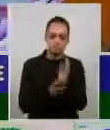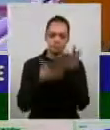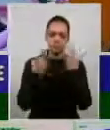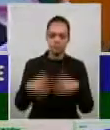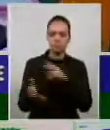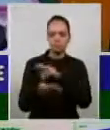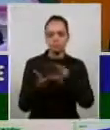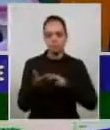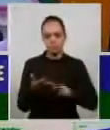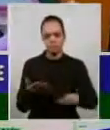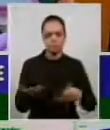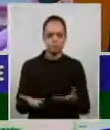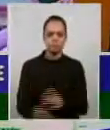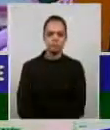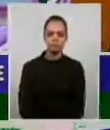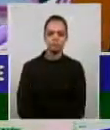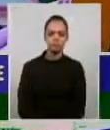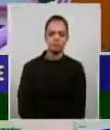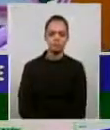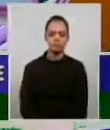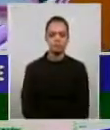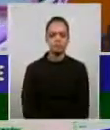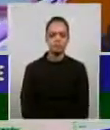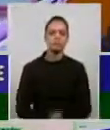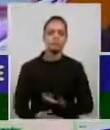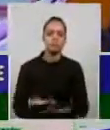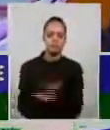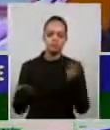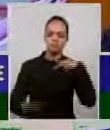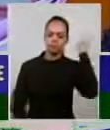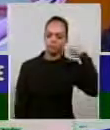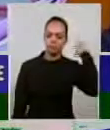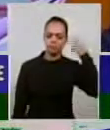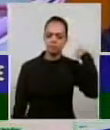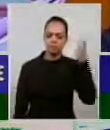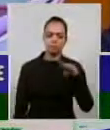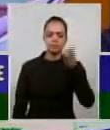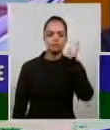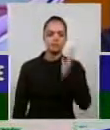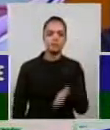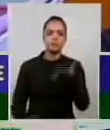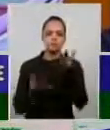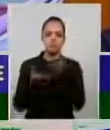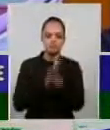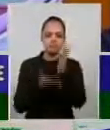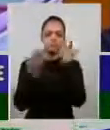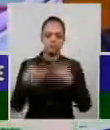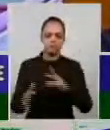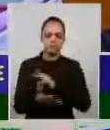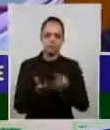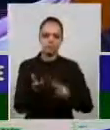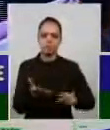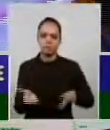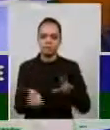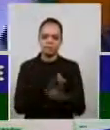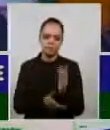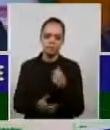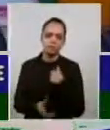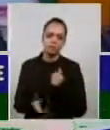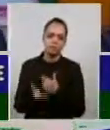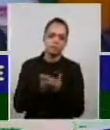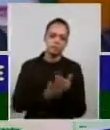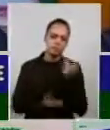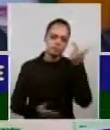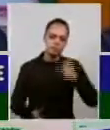Aprovado a dispensa de leitura. Senhores vereadores, após a dispensa de leitura aprovada, eu